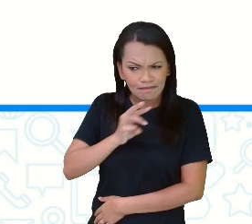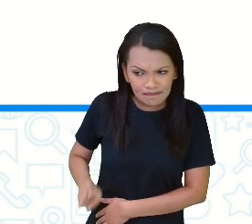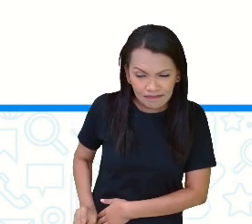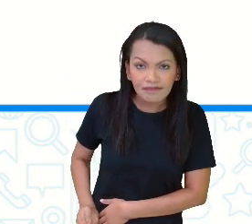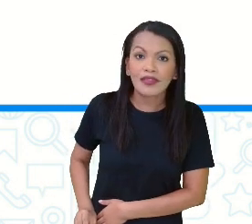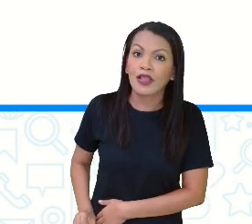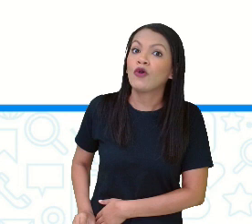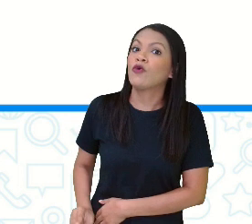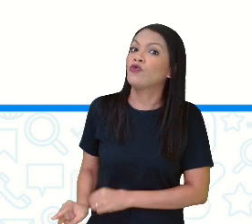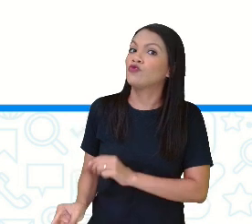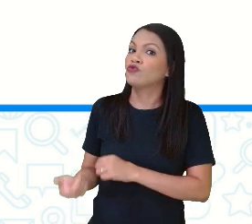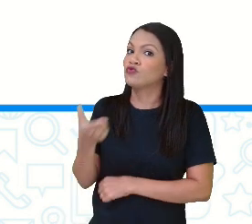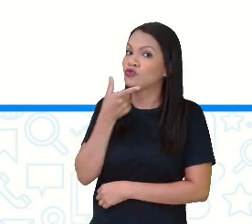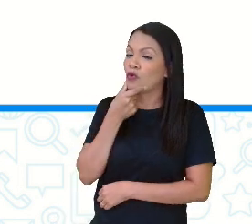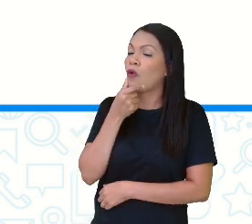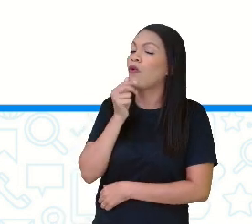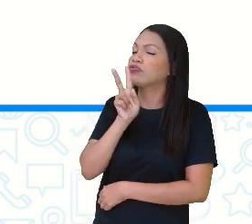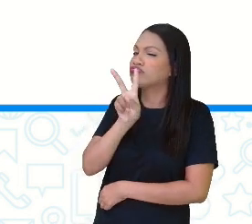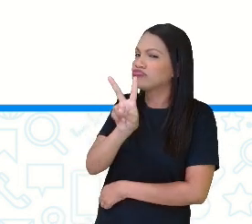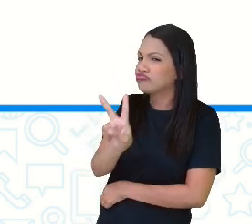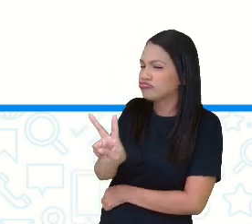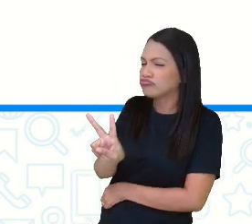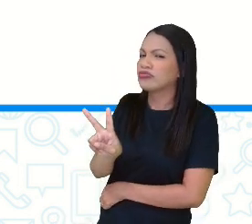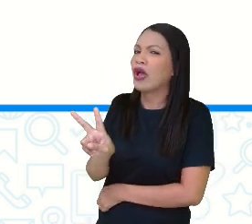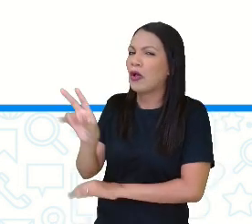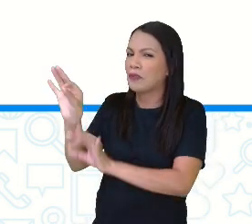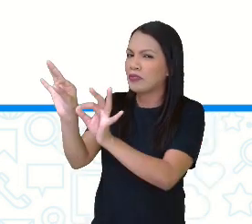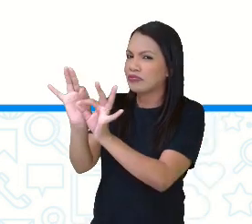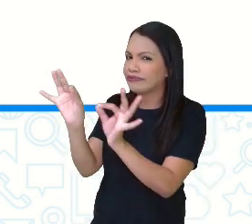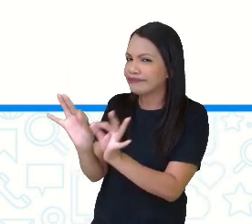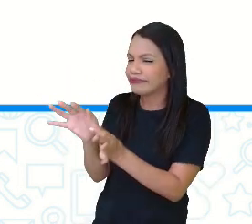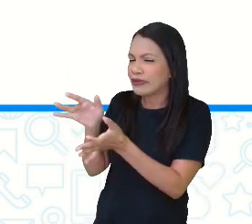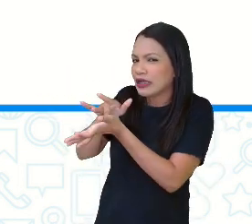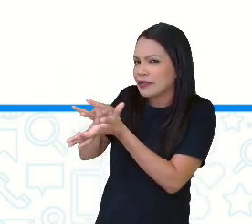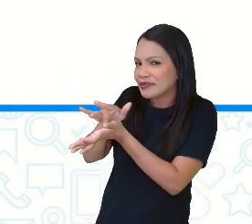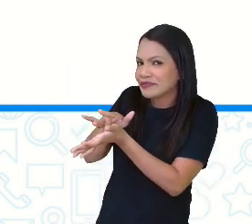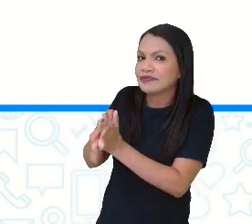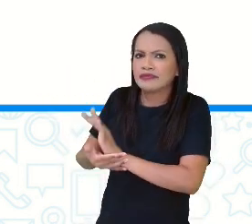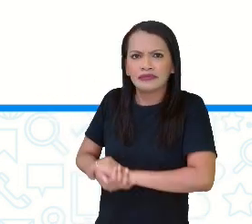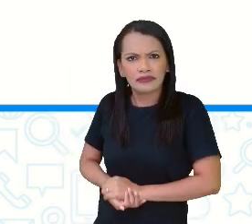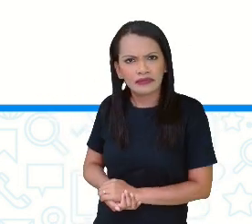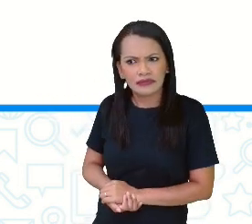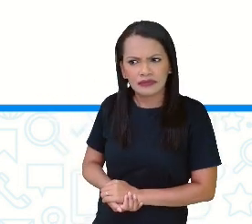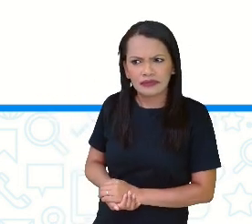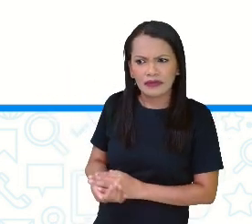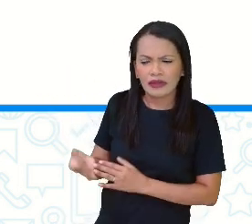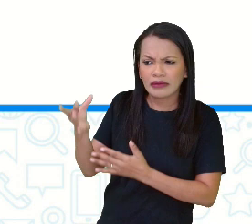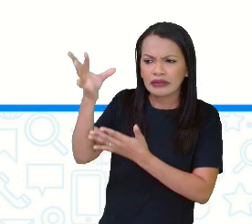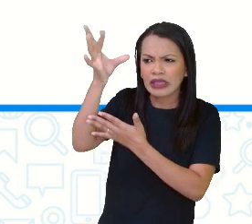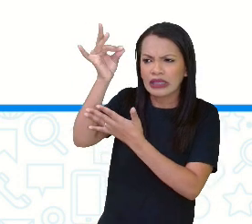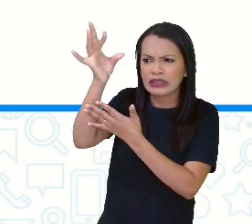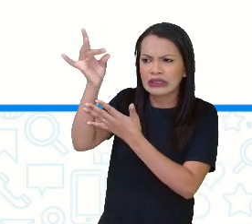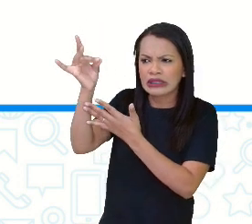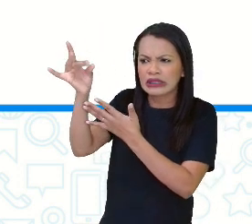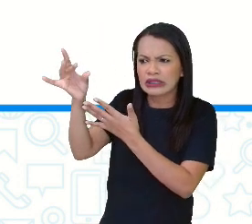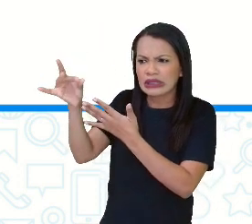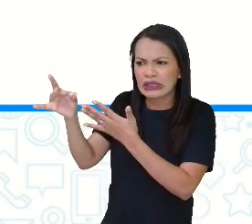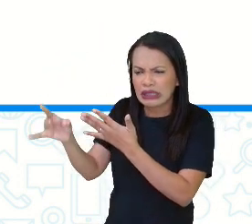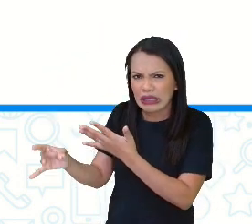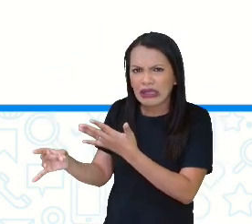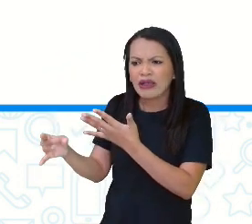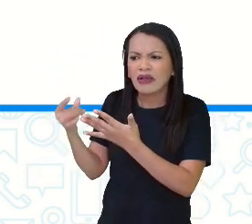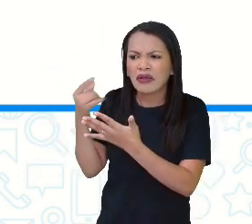replicaram os tecelões. E imediatamente começaram a verbalmente descrever os detalhes do